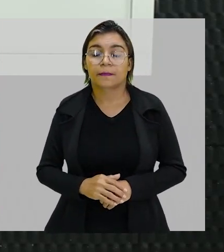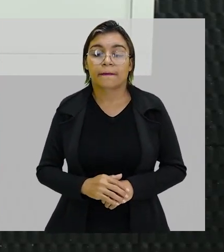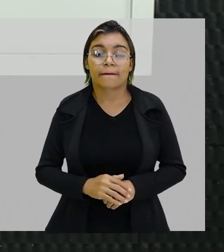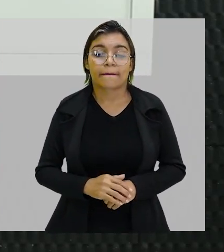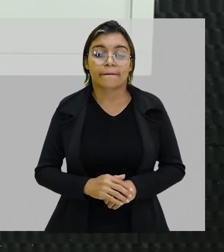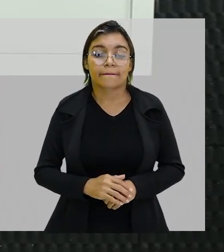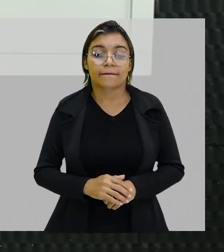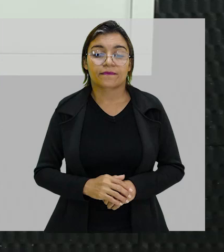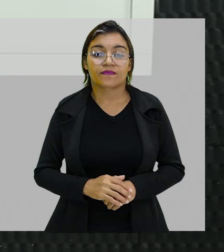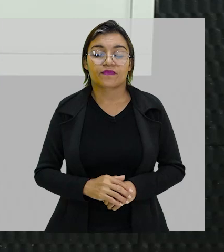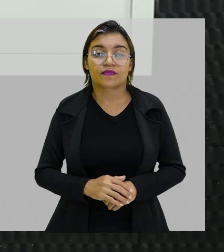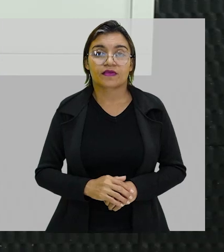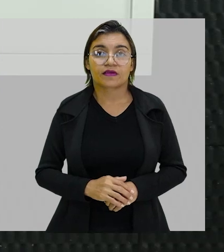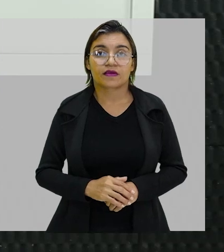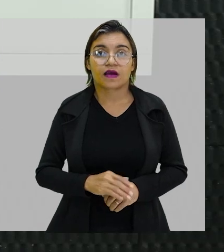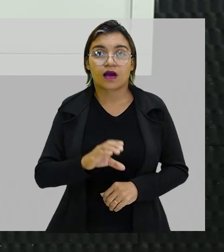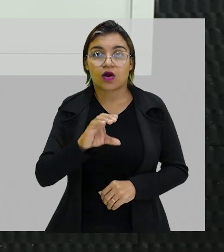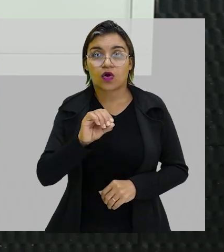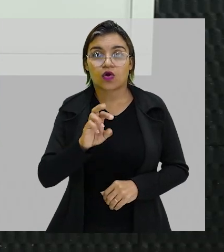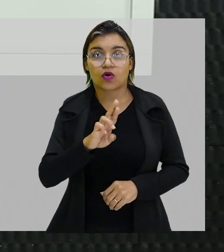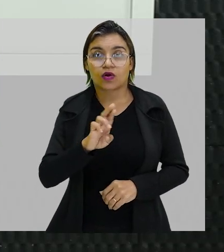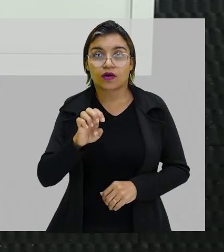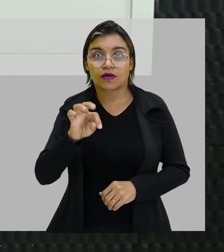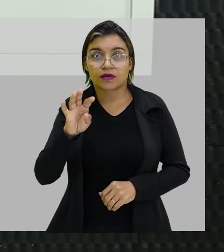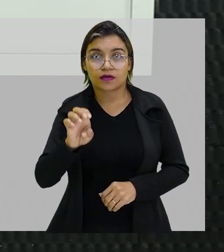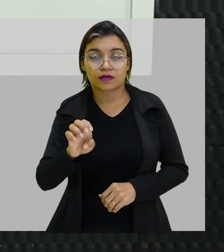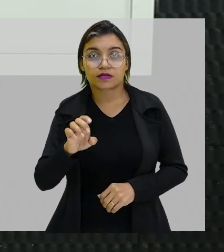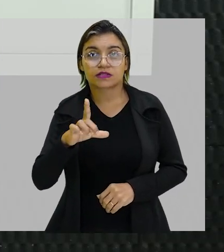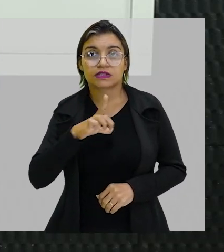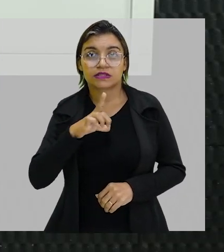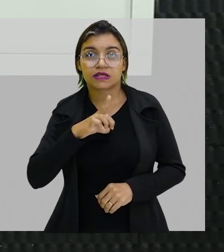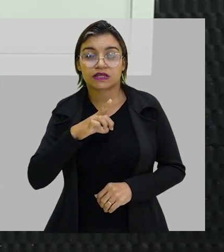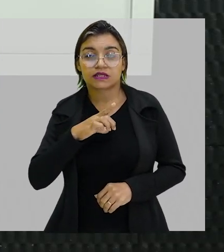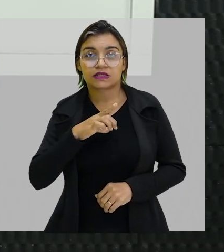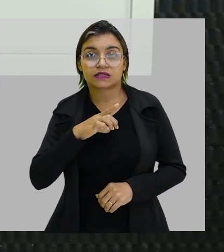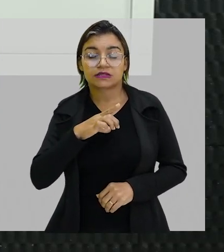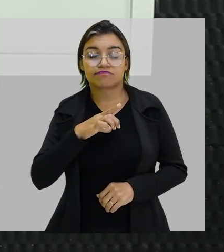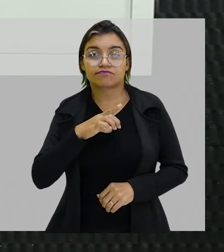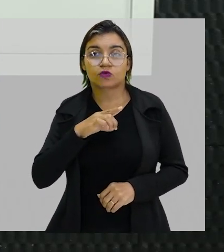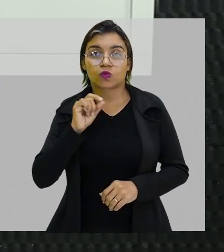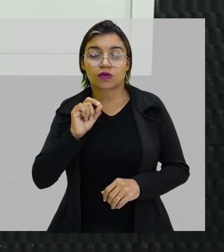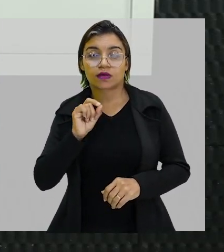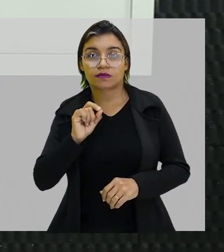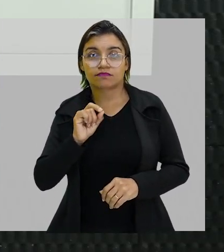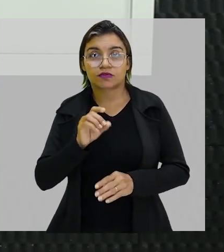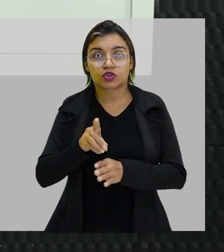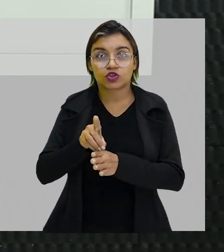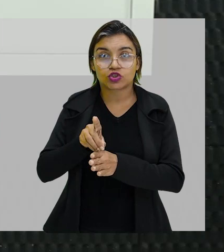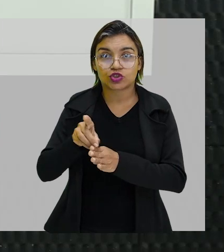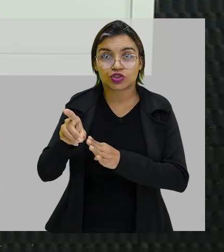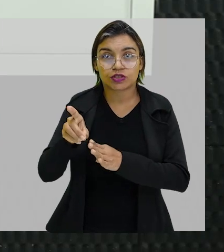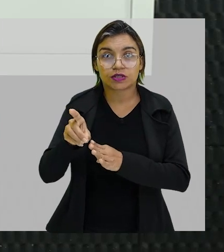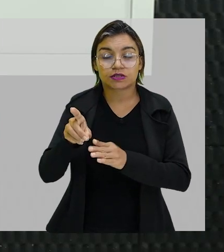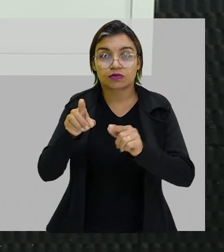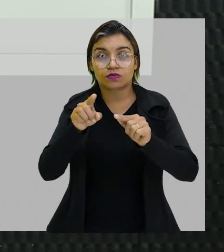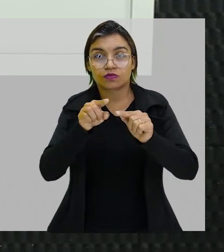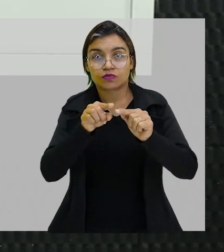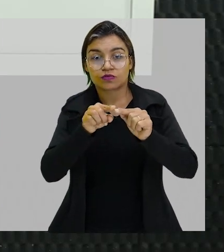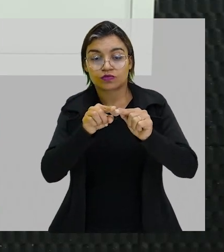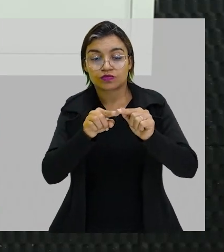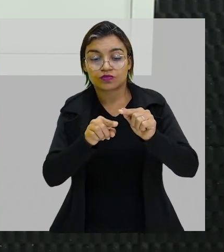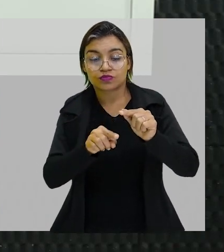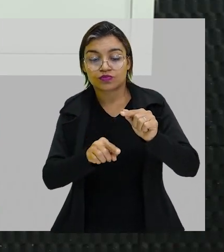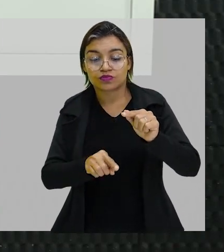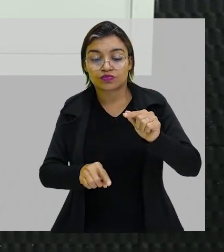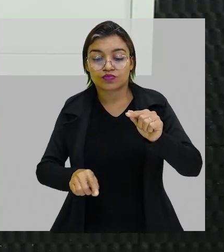A corrente induzida na espira terá sentido anti-horário, ok? Se for ligado em A,